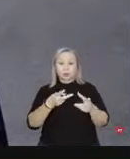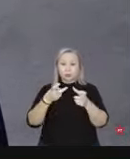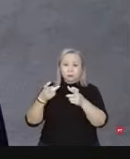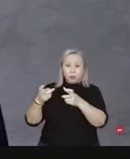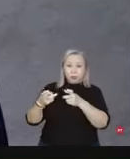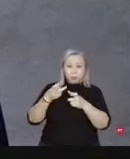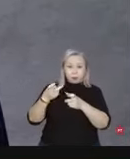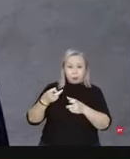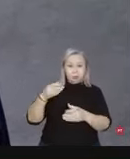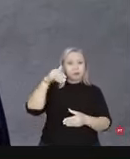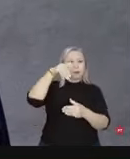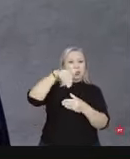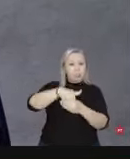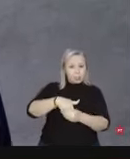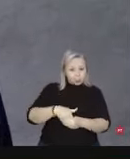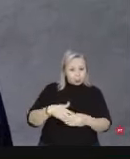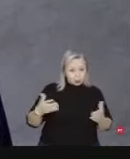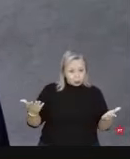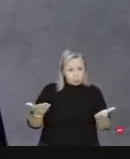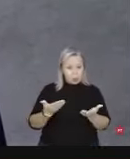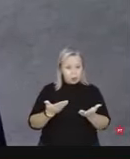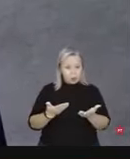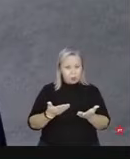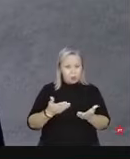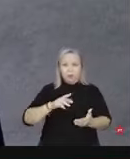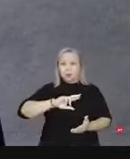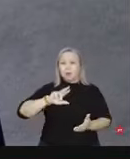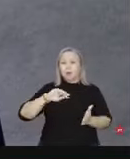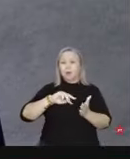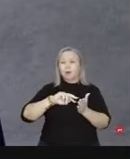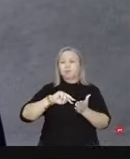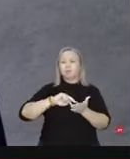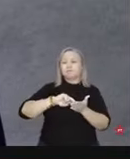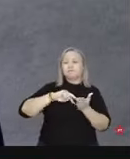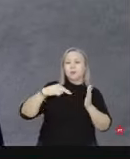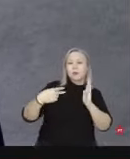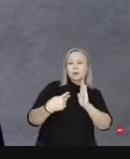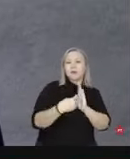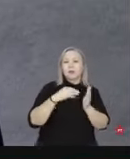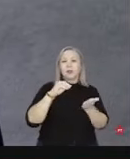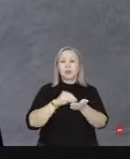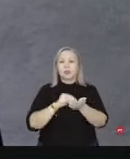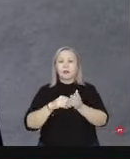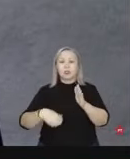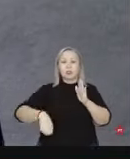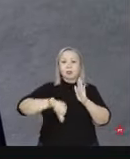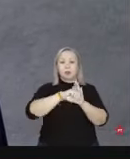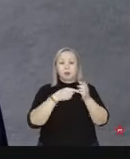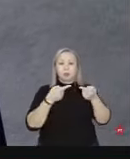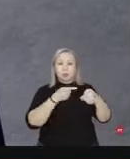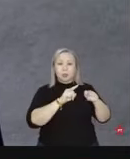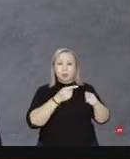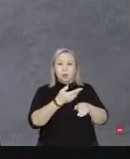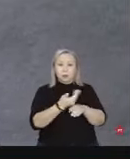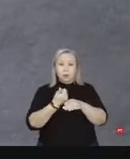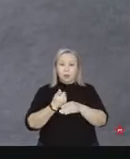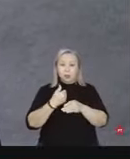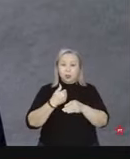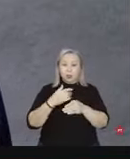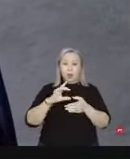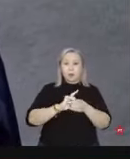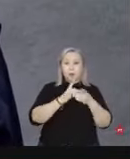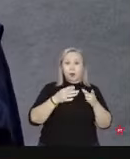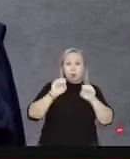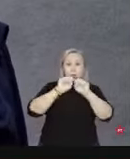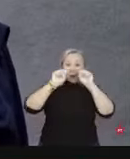eleições, não significa ausência de ilícitos e criminosos ataques antidemocráticos ao